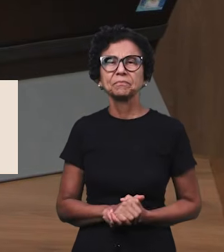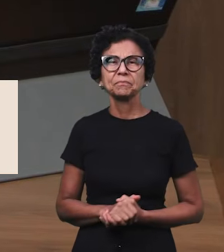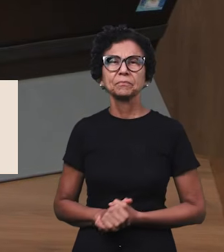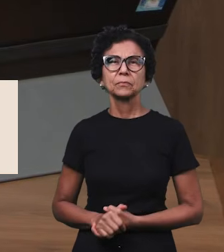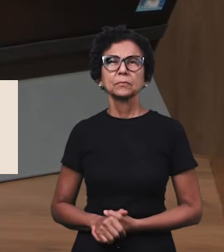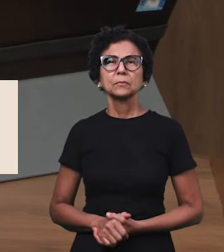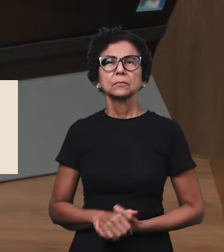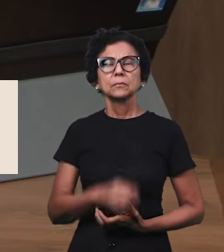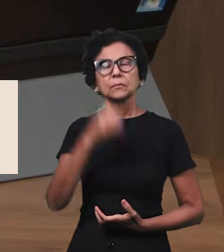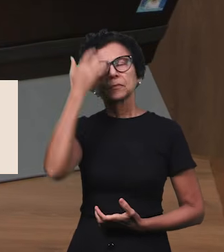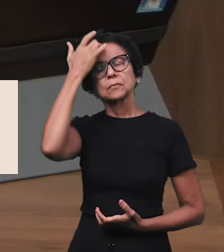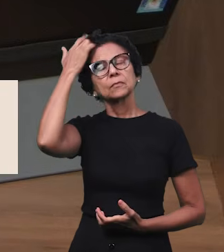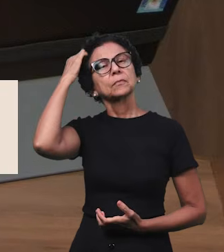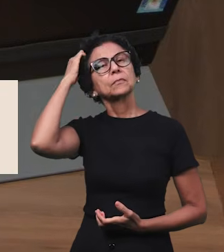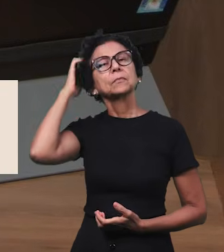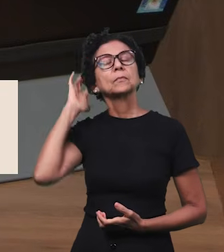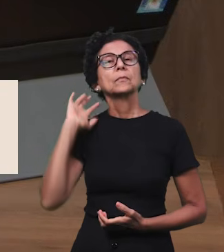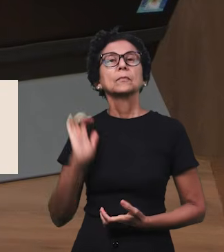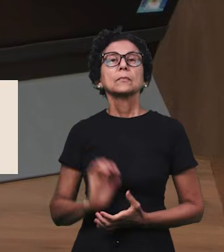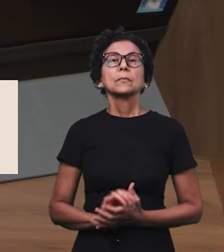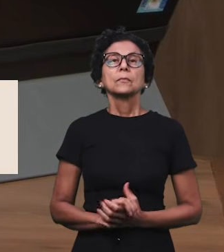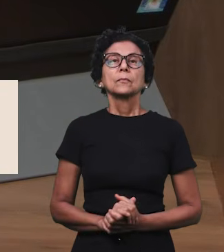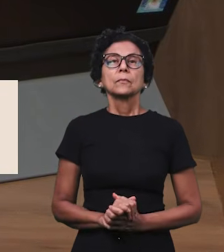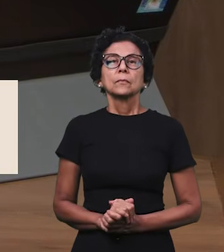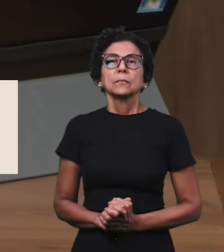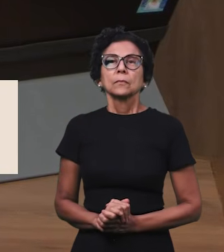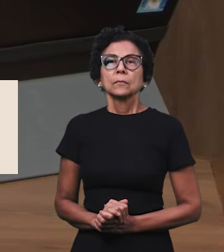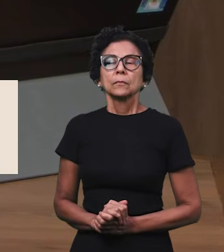você que nos assiste, se a gente tiver que